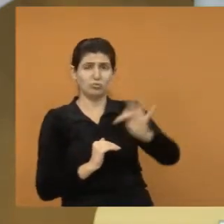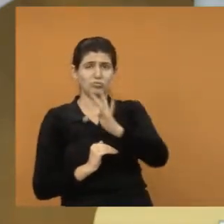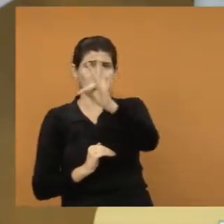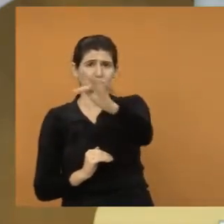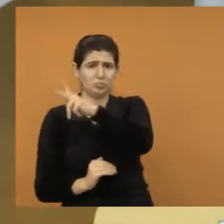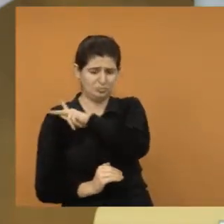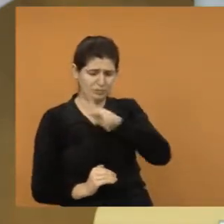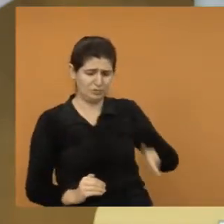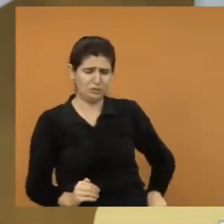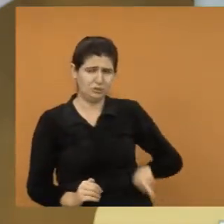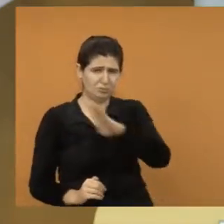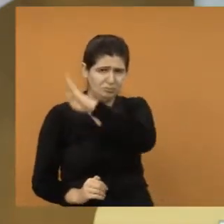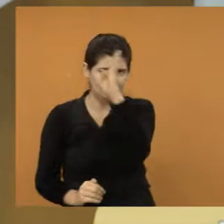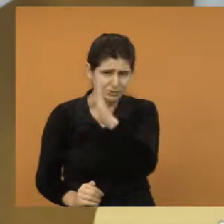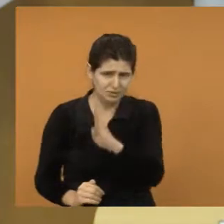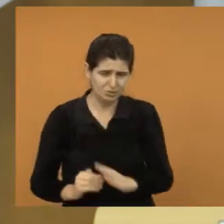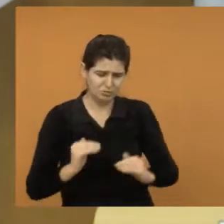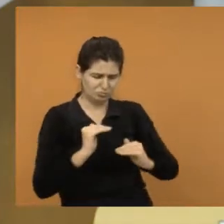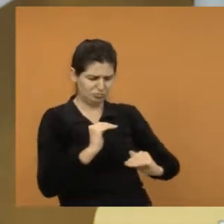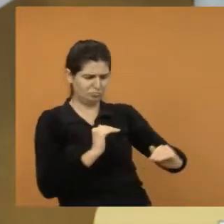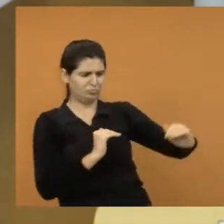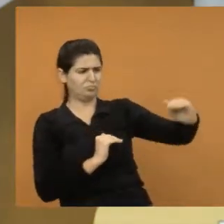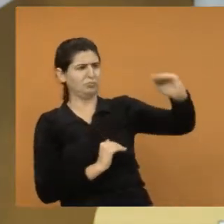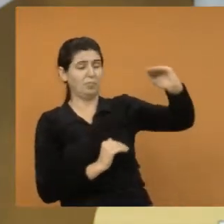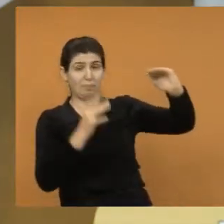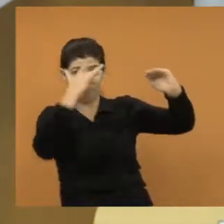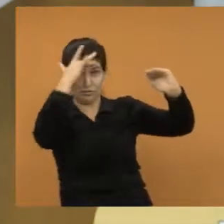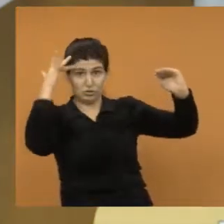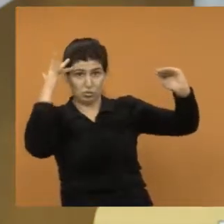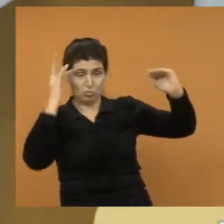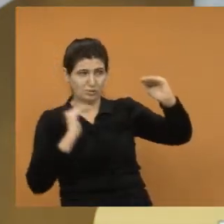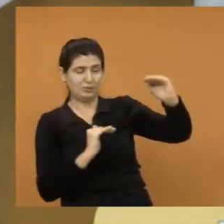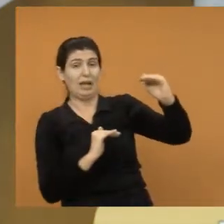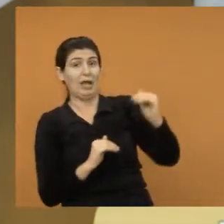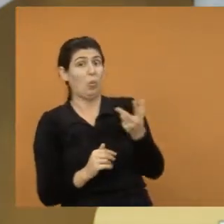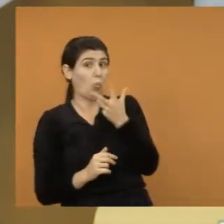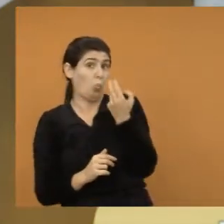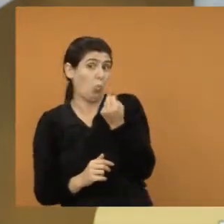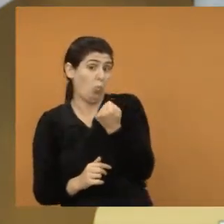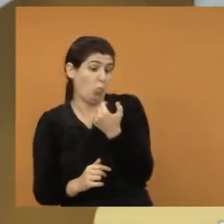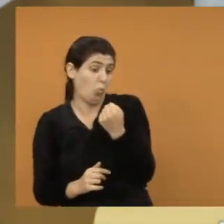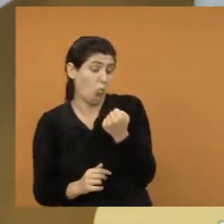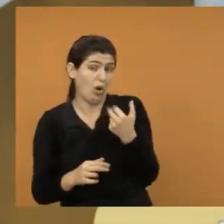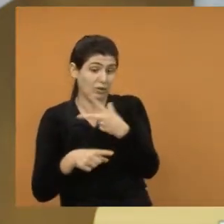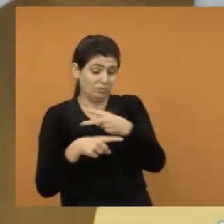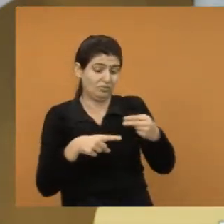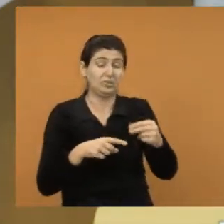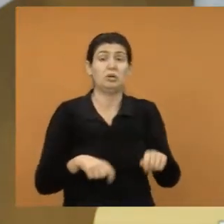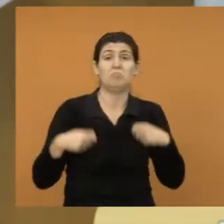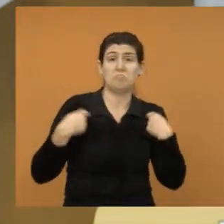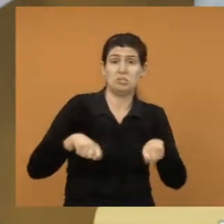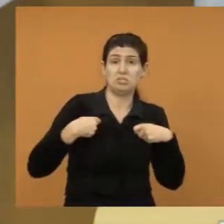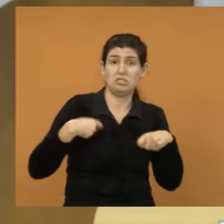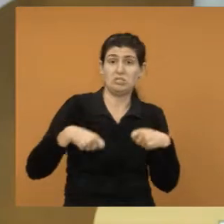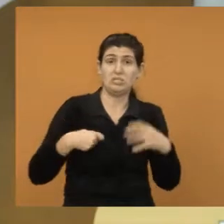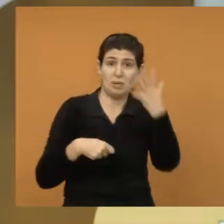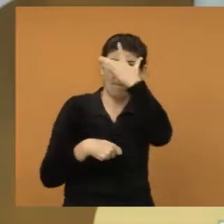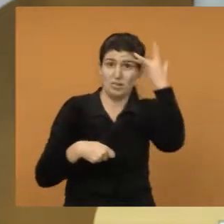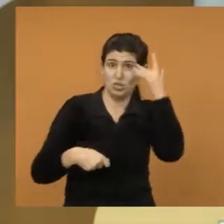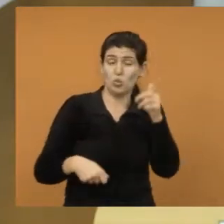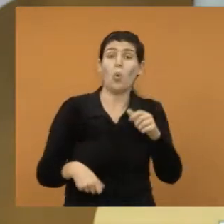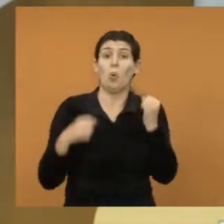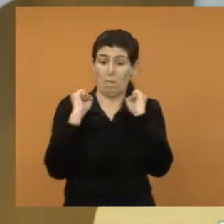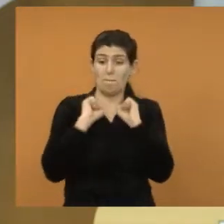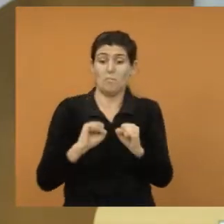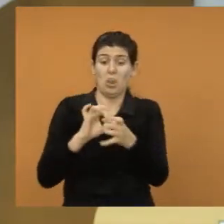vão dizer que nós precisamos armar a população, que armando a população nós vamos conseguir melhorar